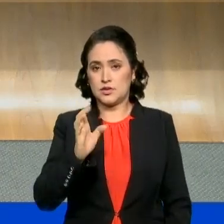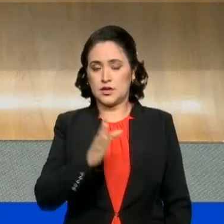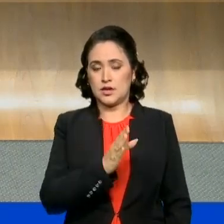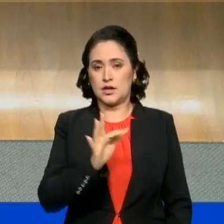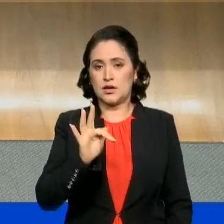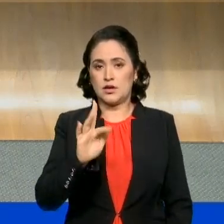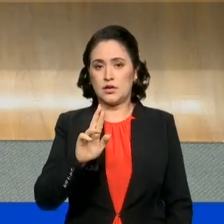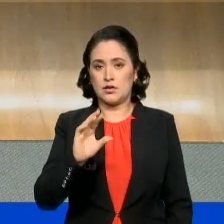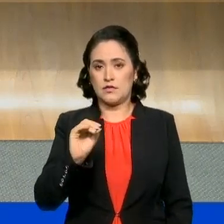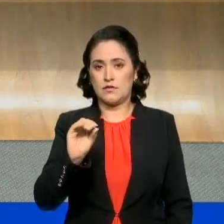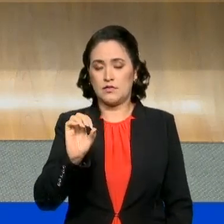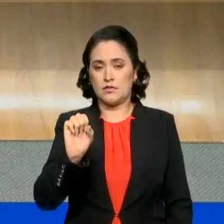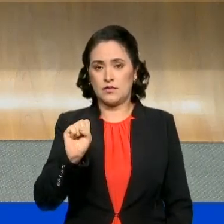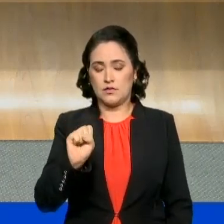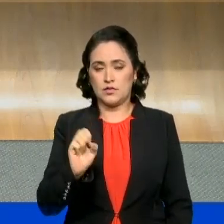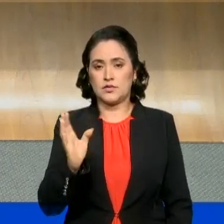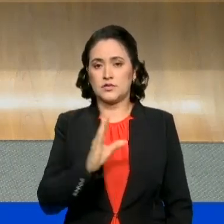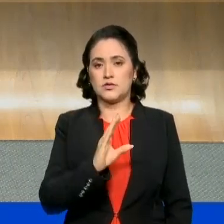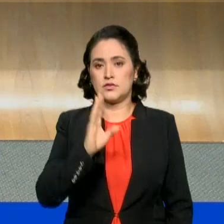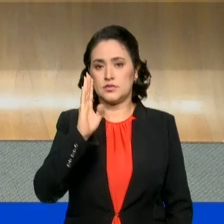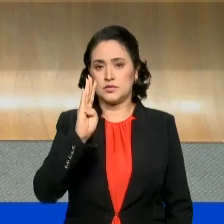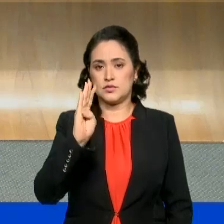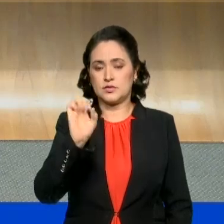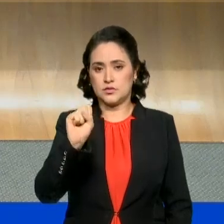a nominata.